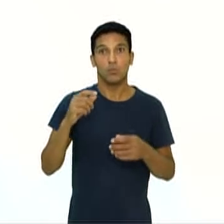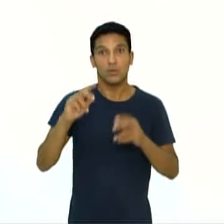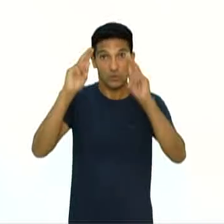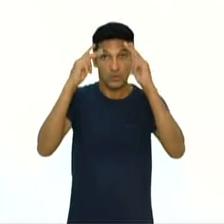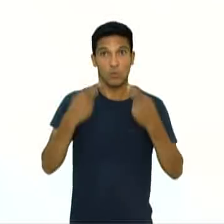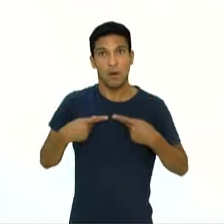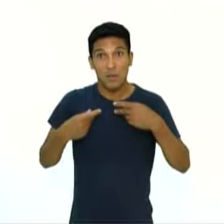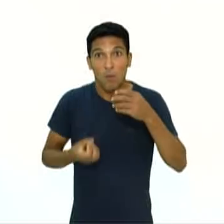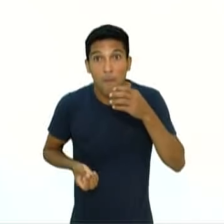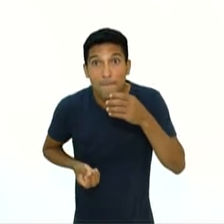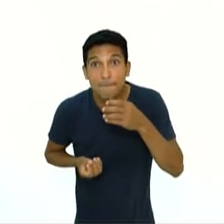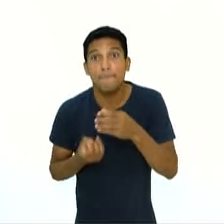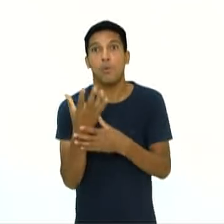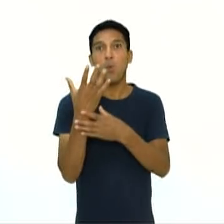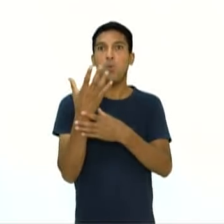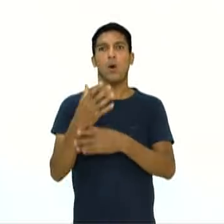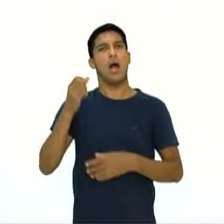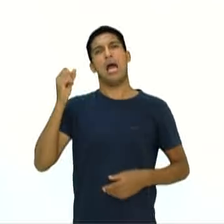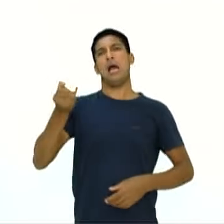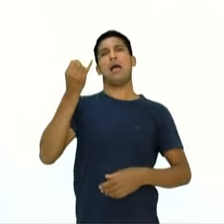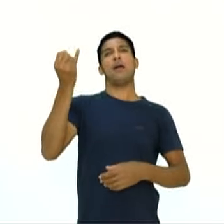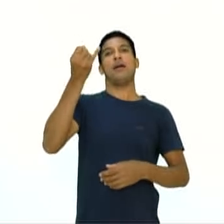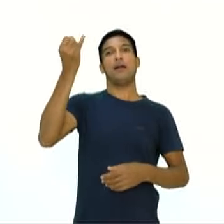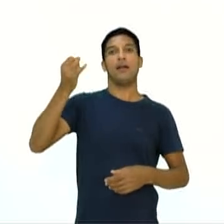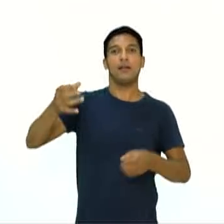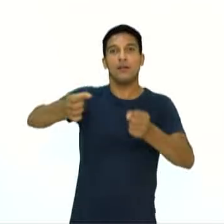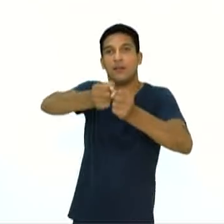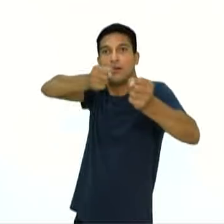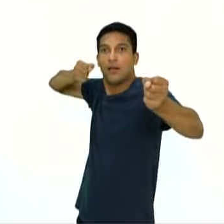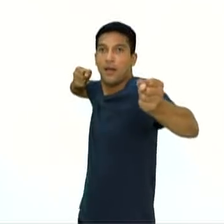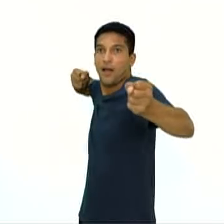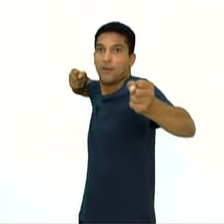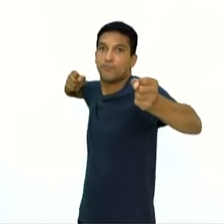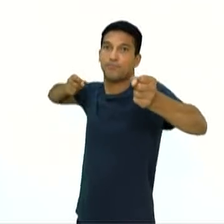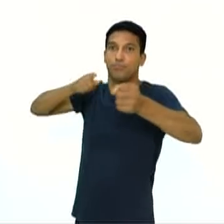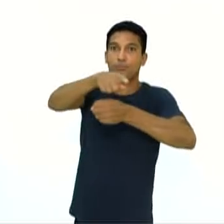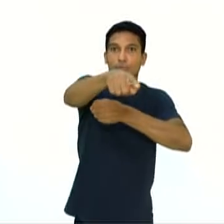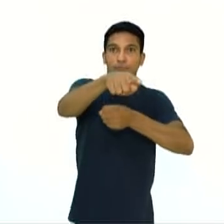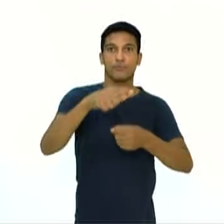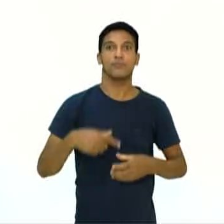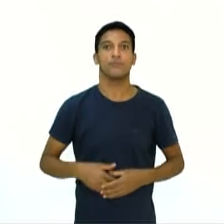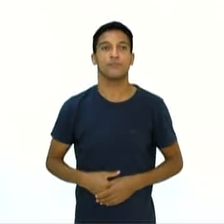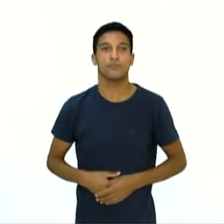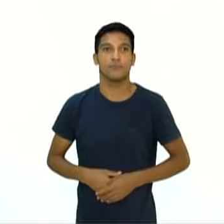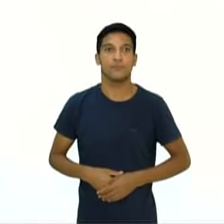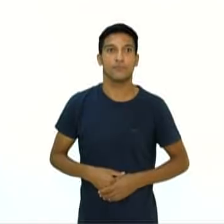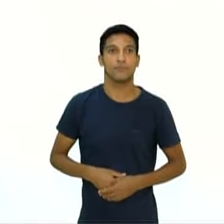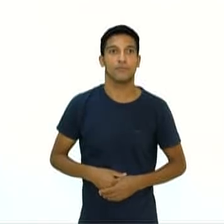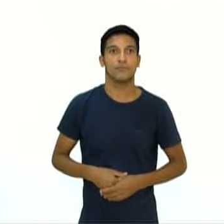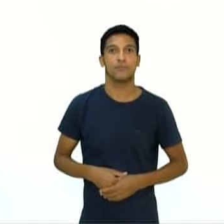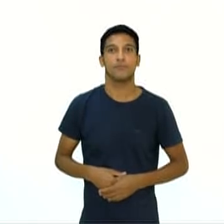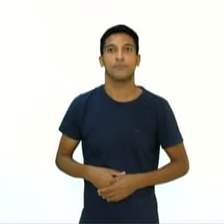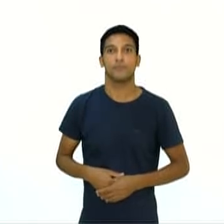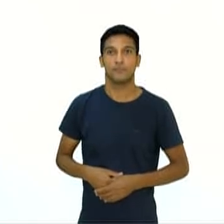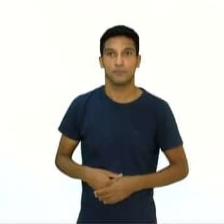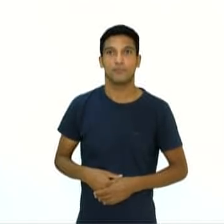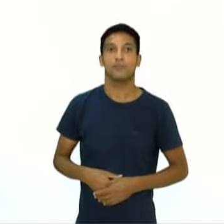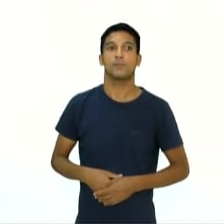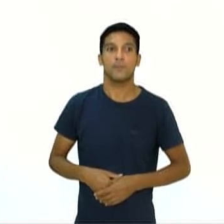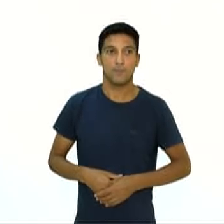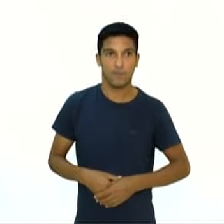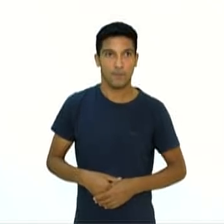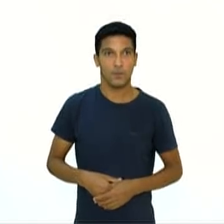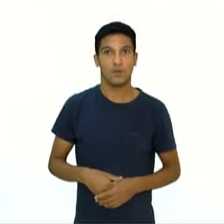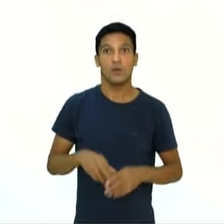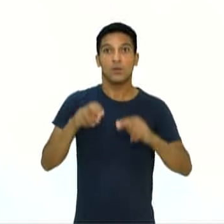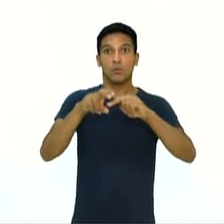nossas. Com registros que remontam à pré-história, essa ferramenta permitiu ao homem ampliar a